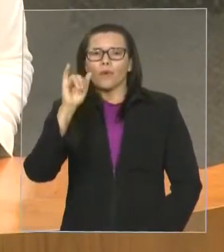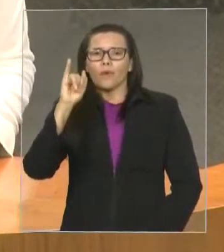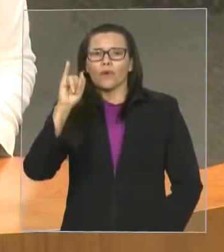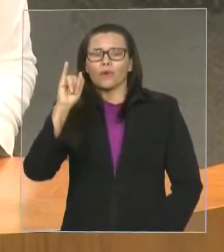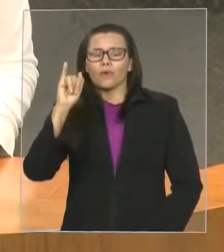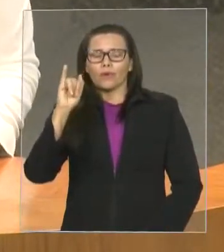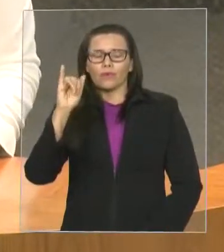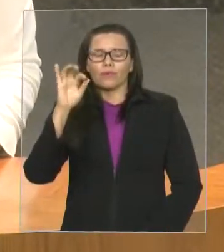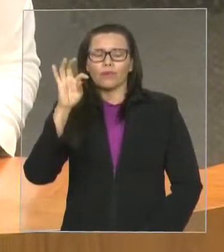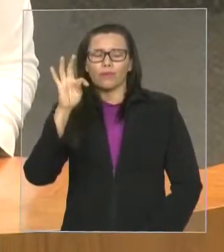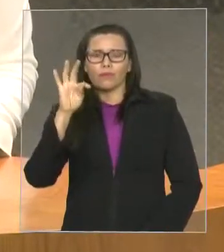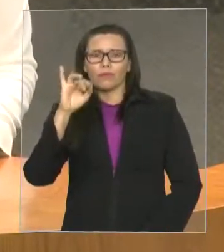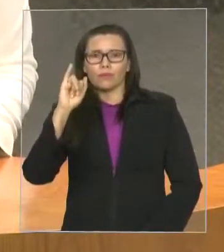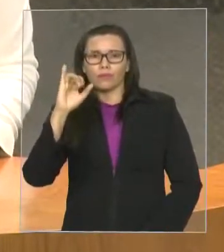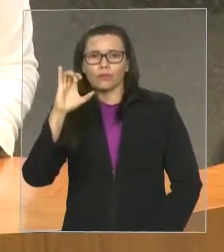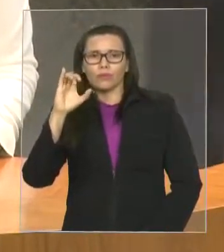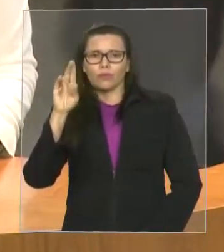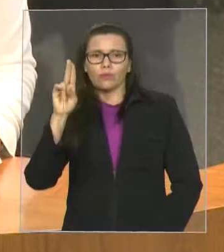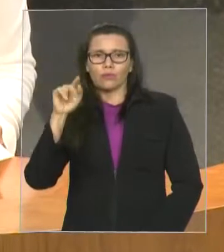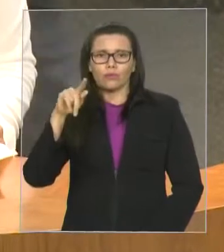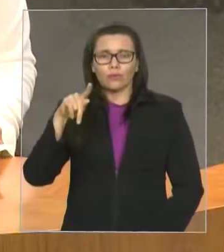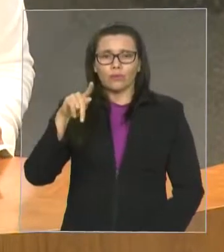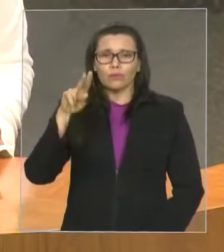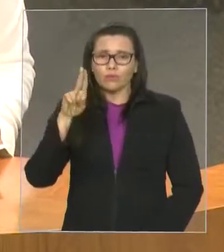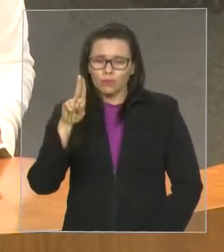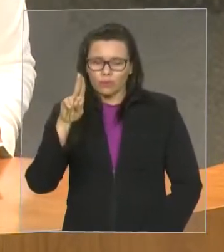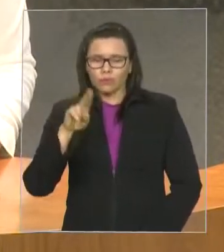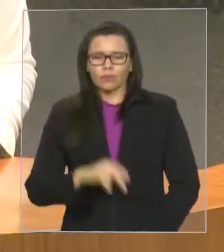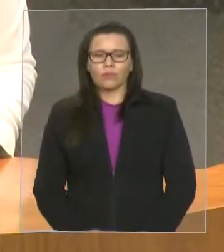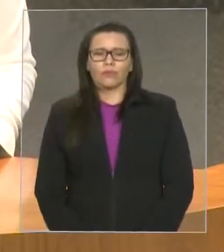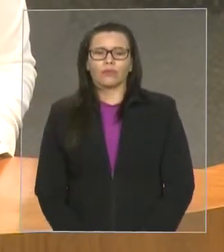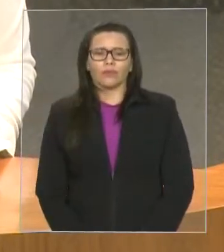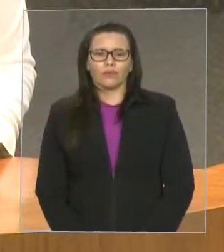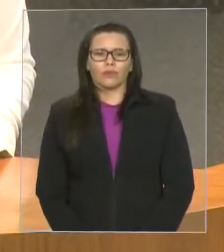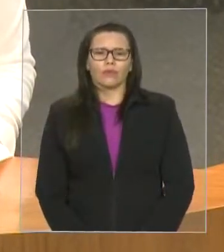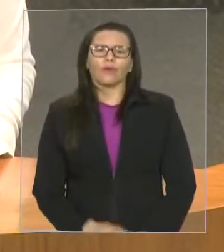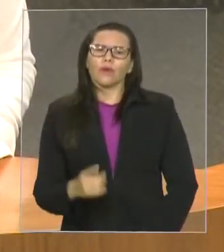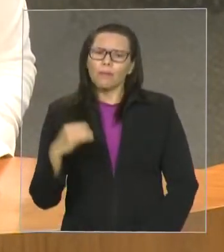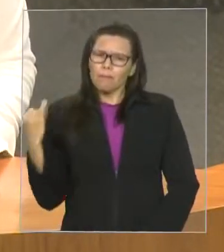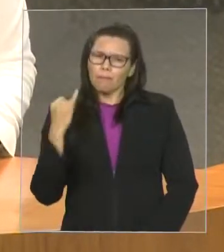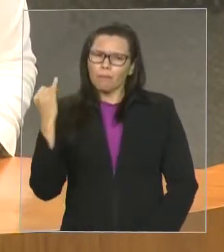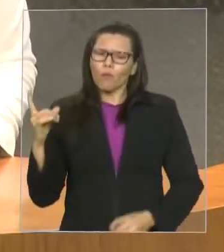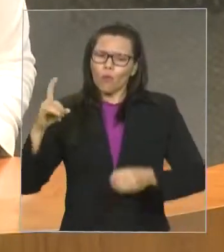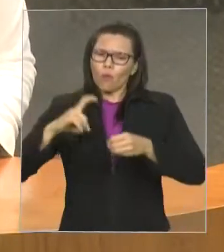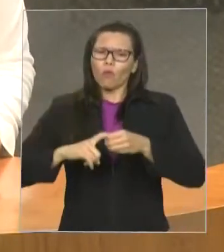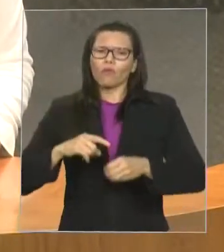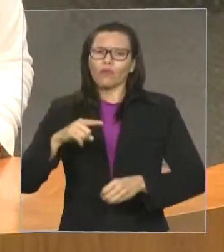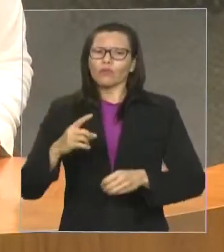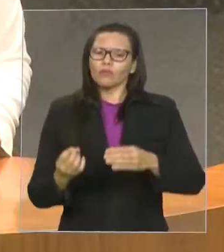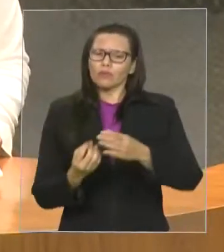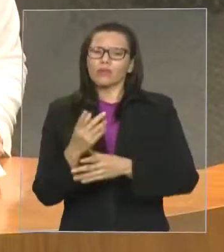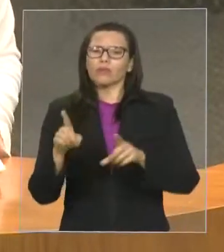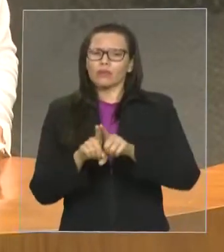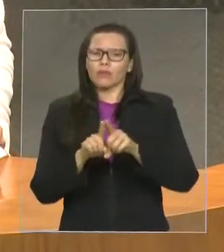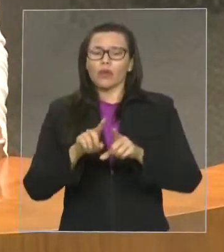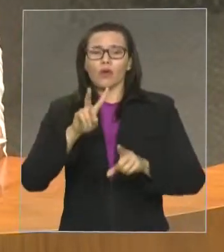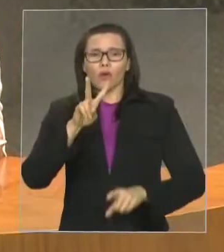IFMA, pois atenderá várias pessoas da nossa cidade. E a principal